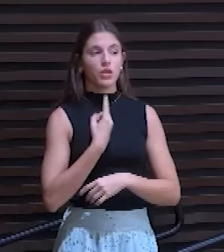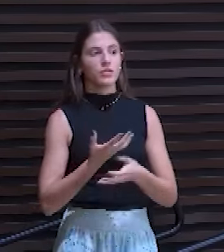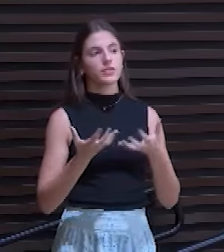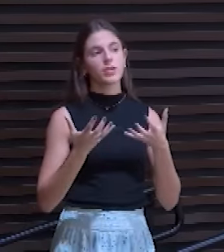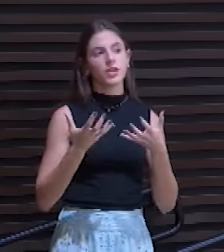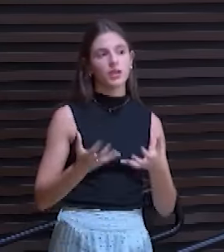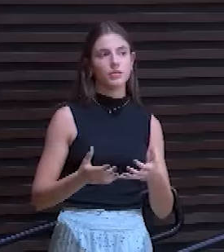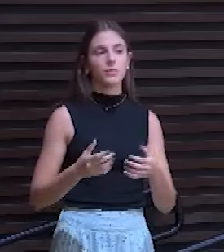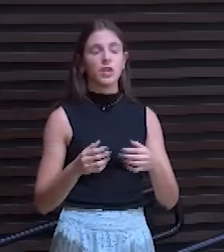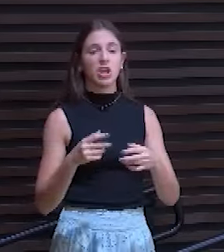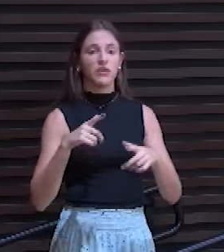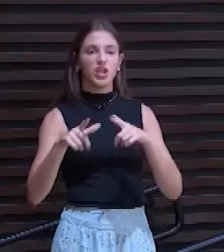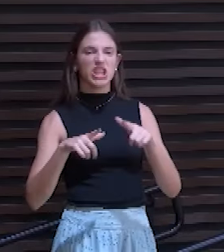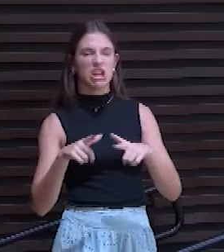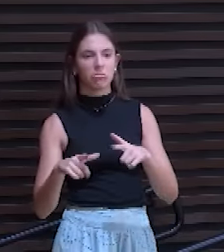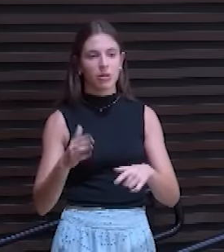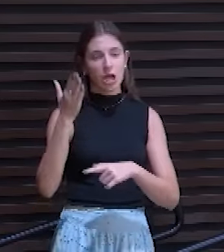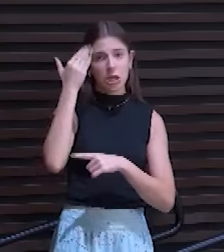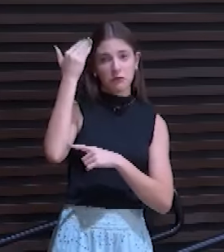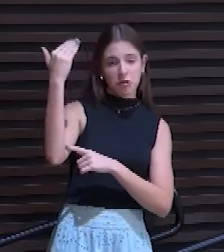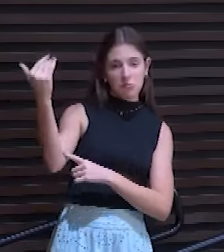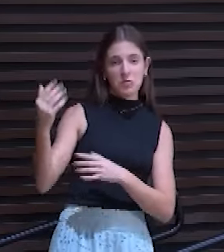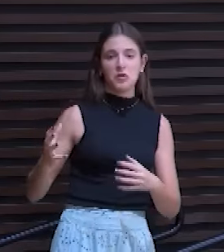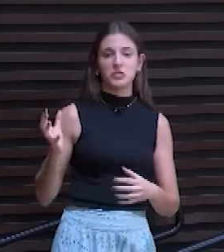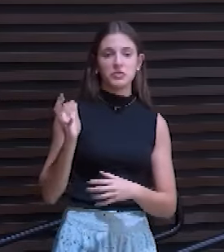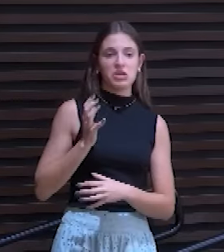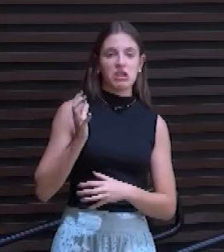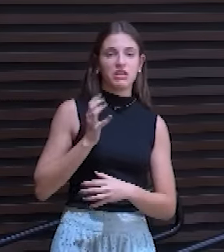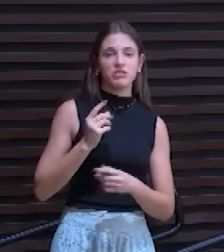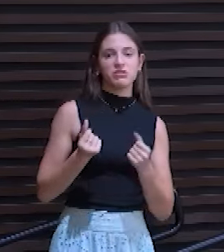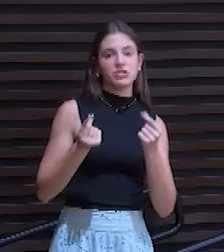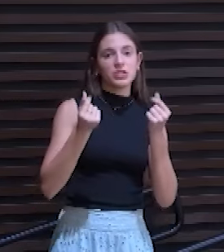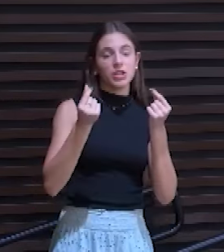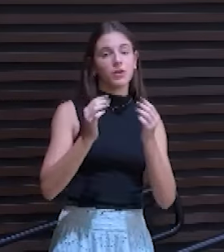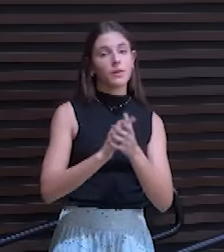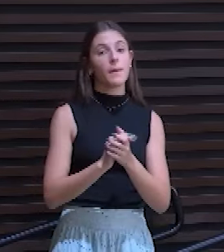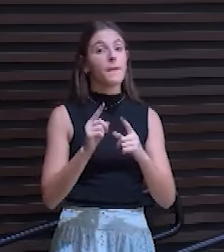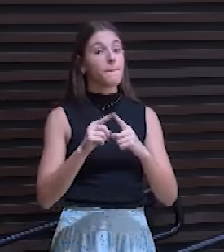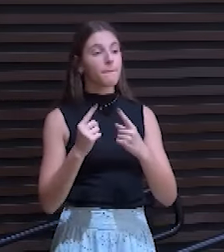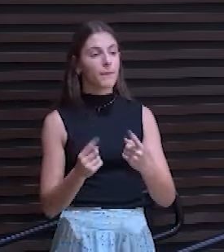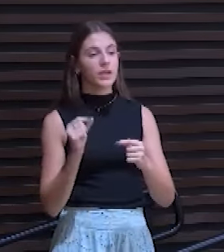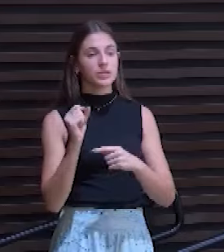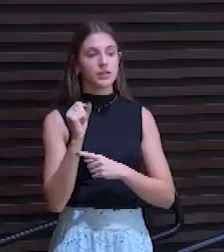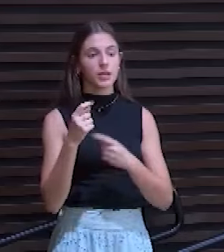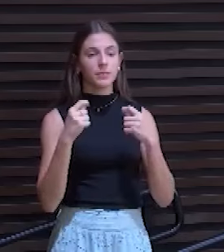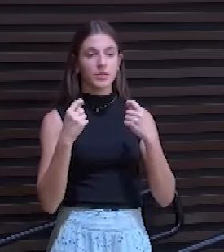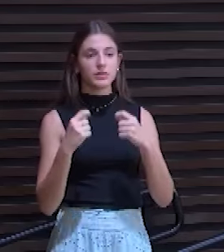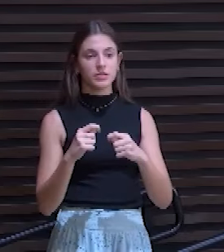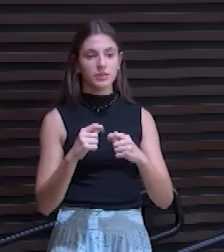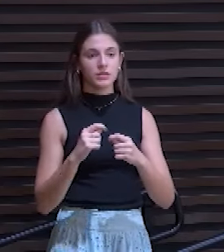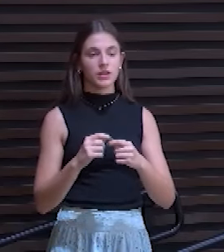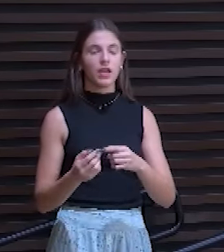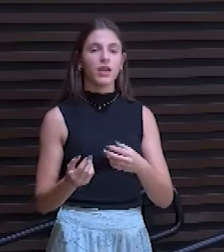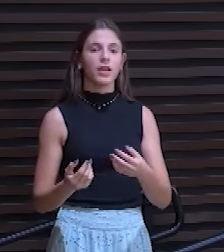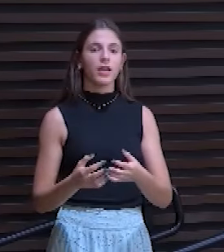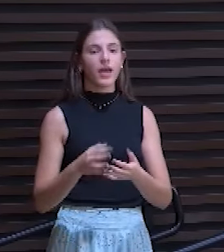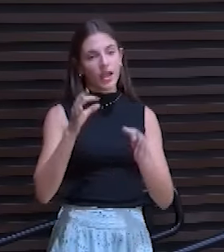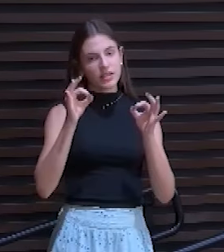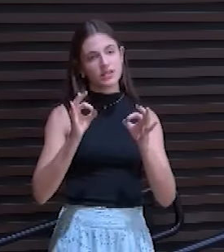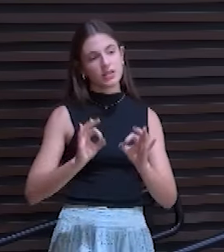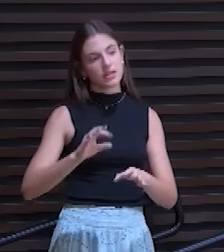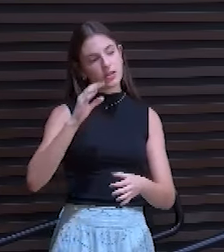E volta a dizer, eu não sou contra isso. Mas o que eles precisam é ter essa convicção no coração. Da pessoa e